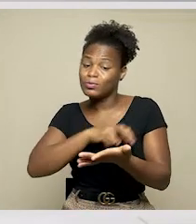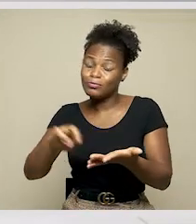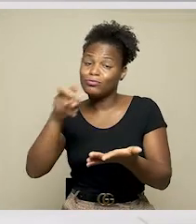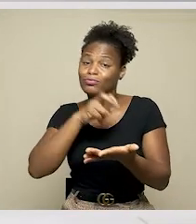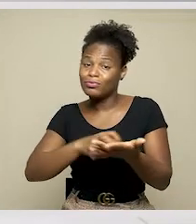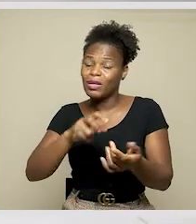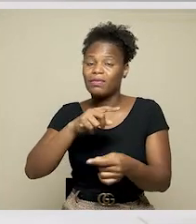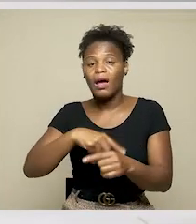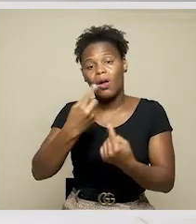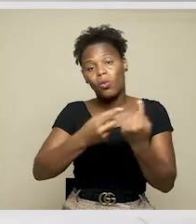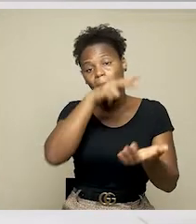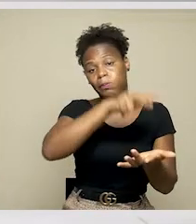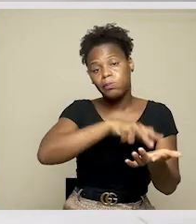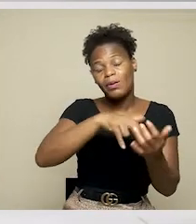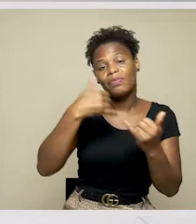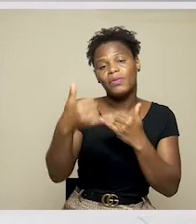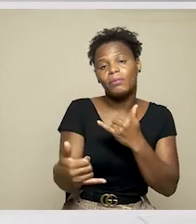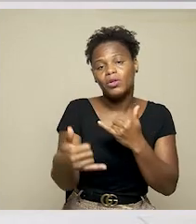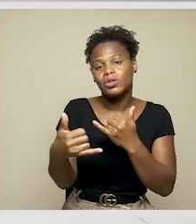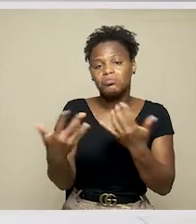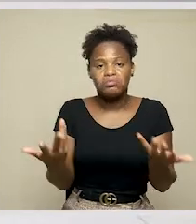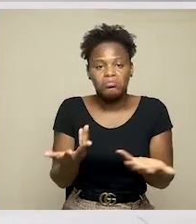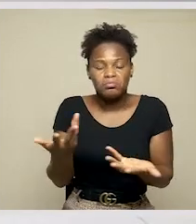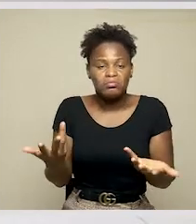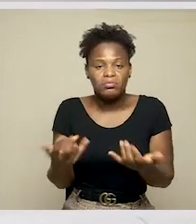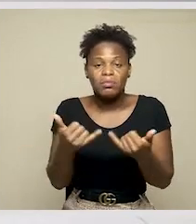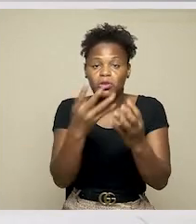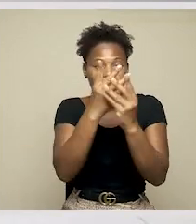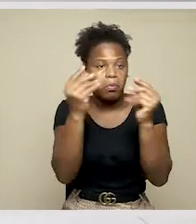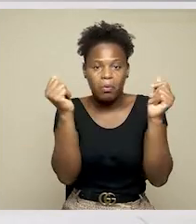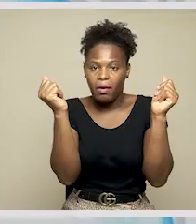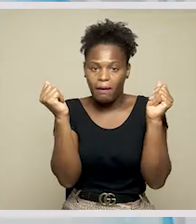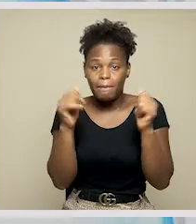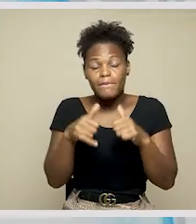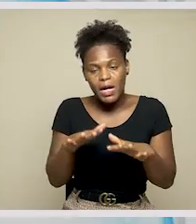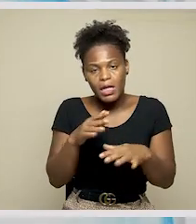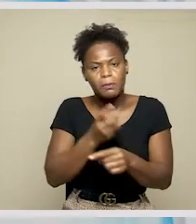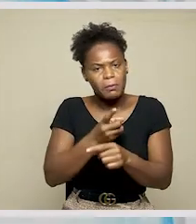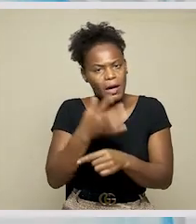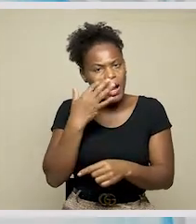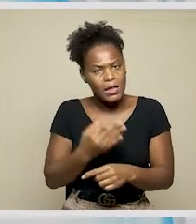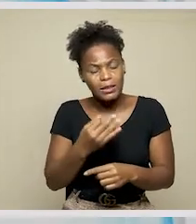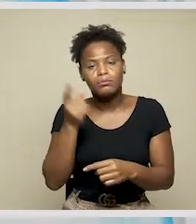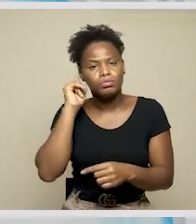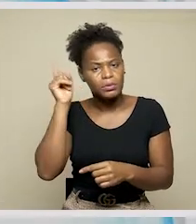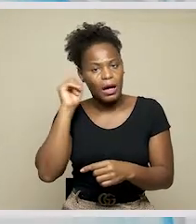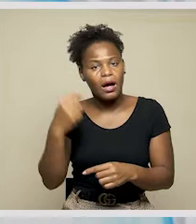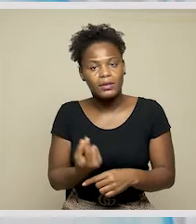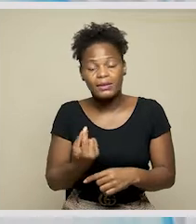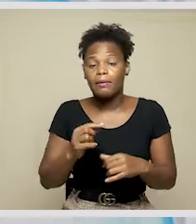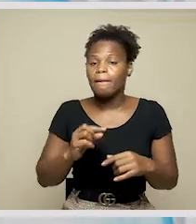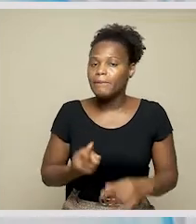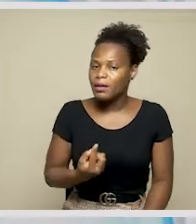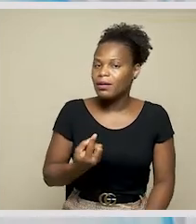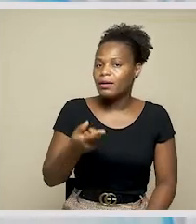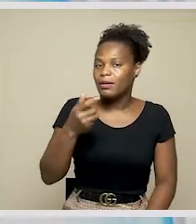que publicavam algumas edições e depois acabariam por desaparecer. Mas mesmo assim foram muito importantes